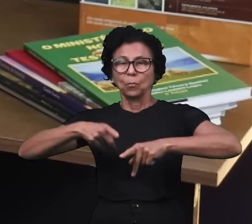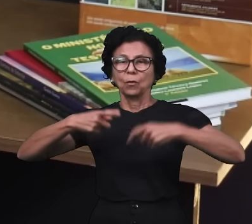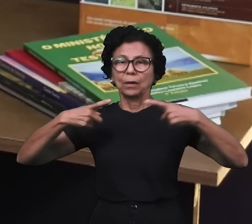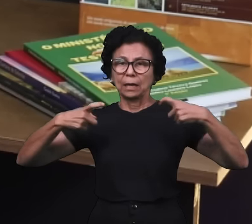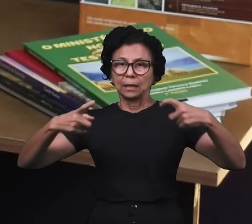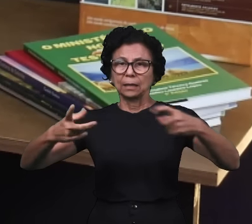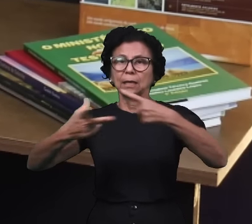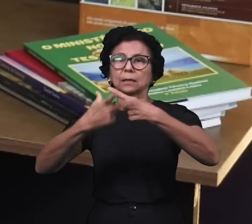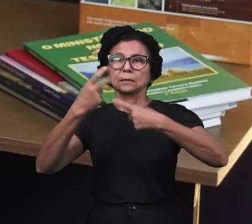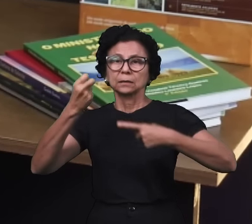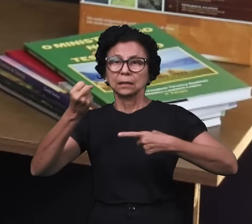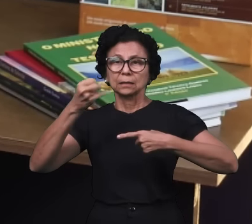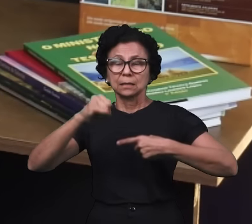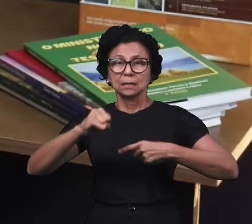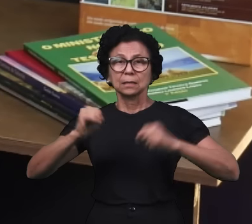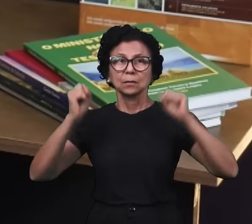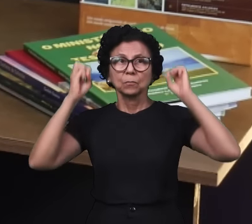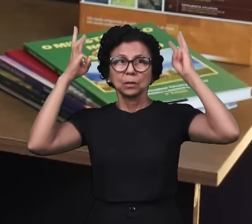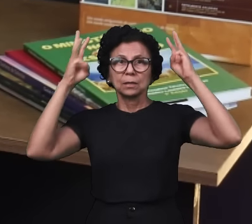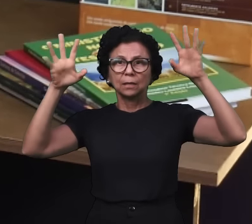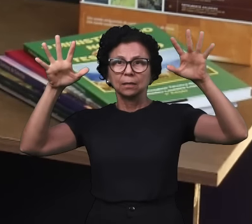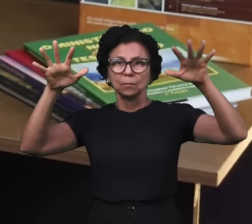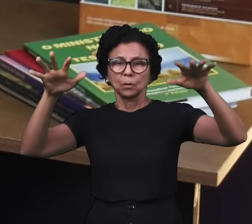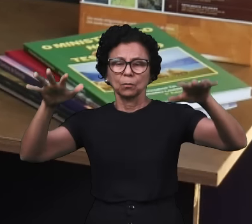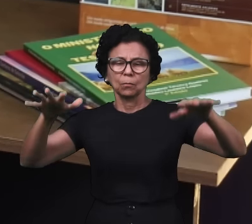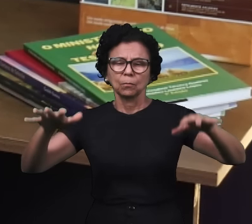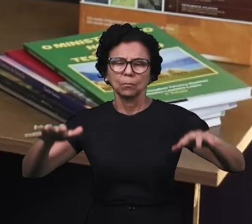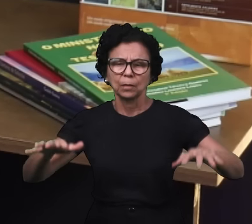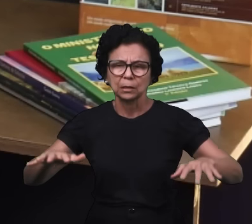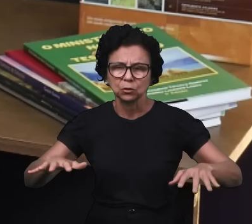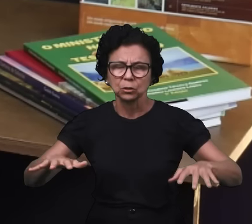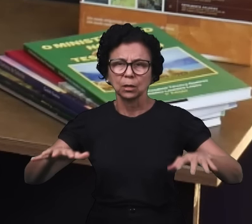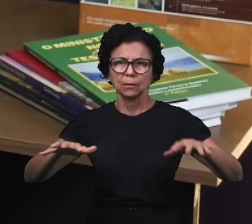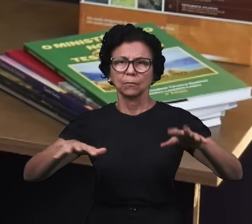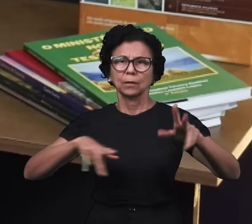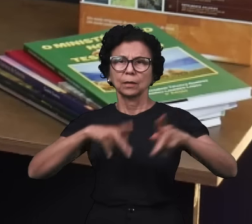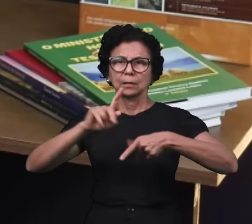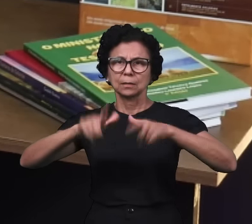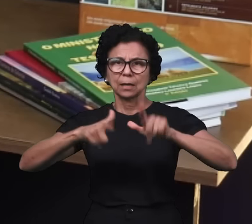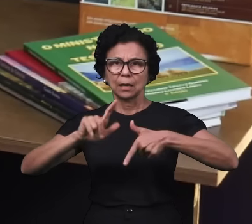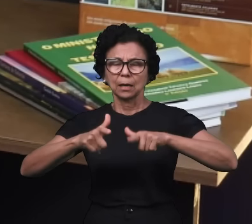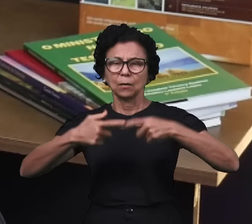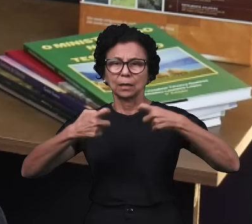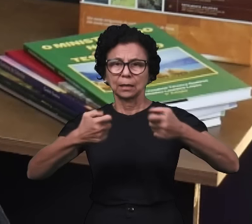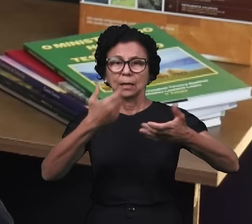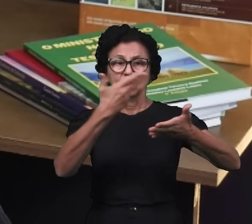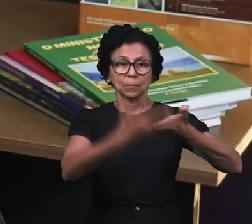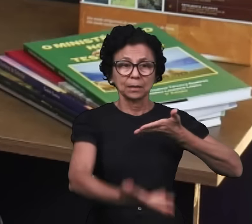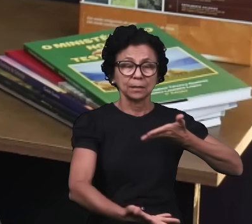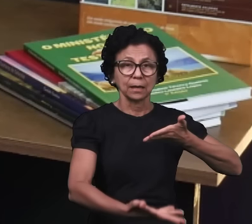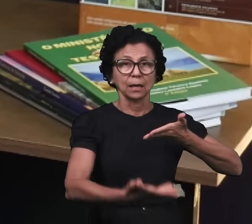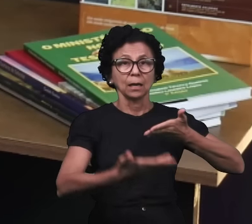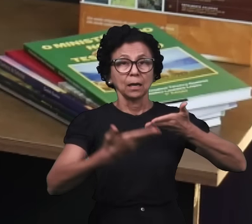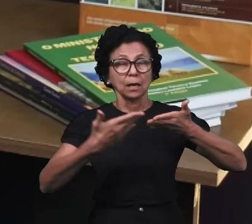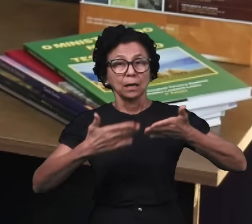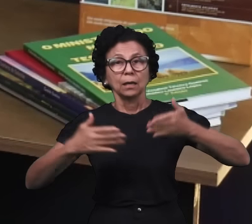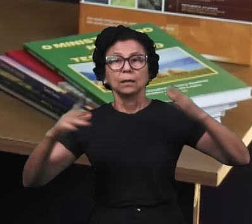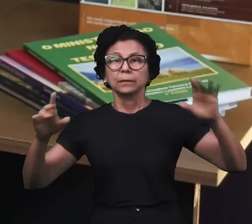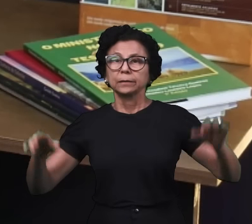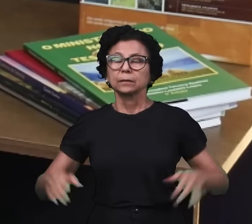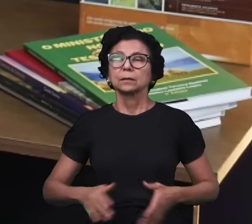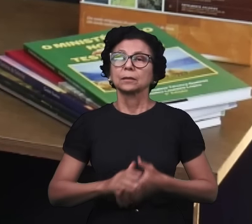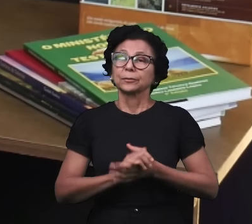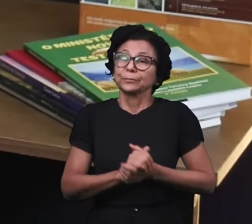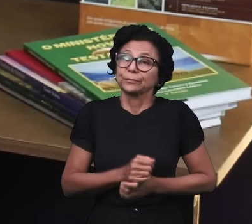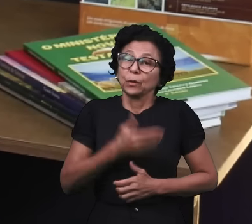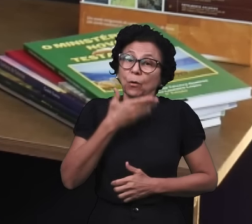começava a perder. E ali a figura desses dois, né? Ur e Arão, que sustentavam as mãos de Moisés,